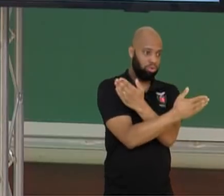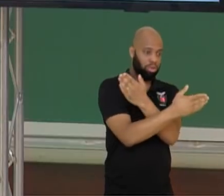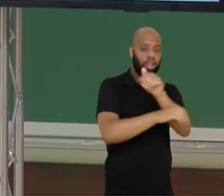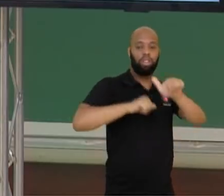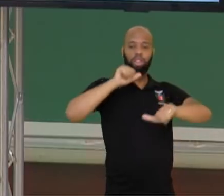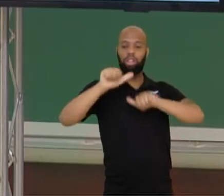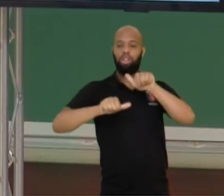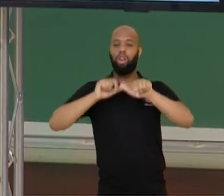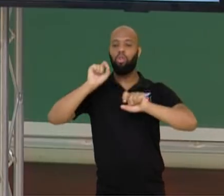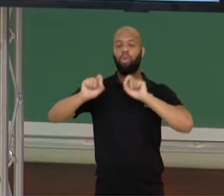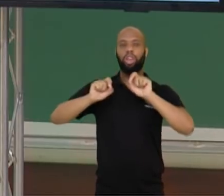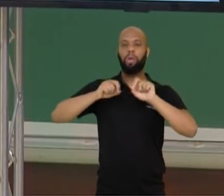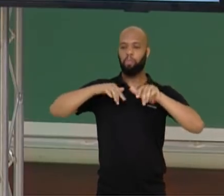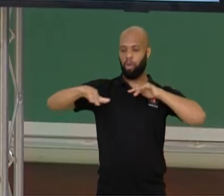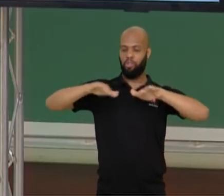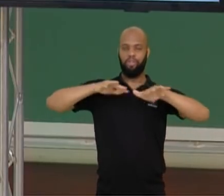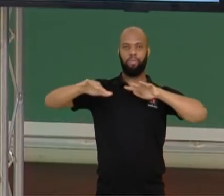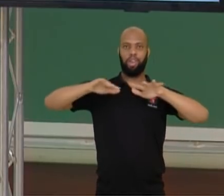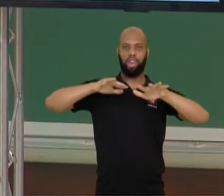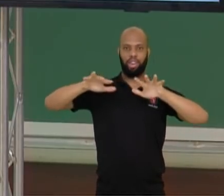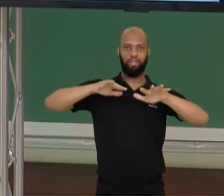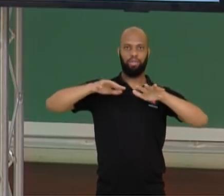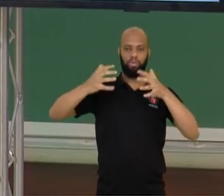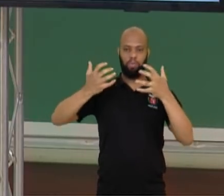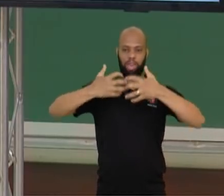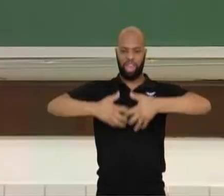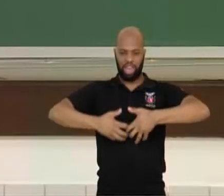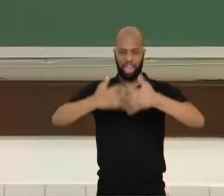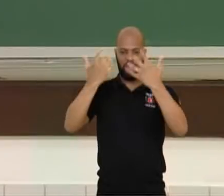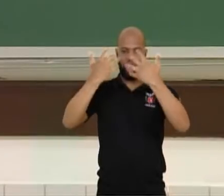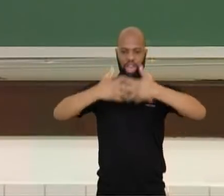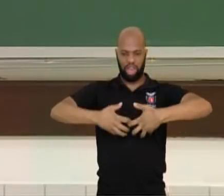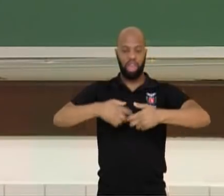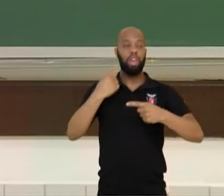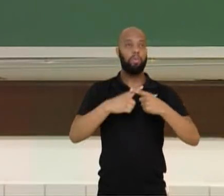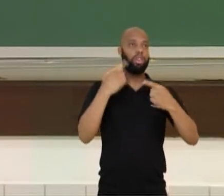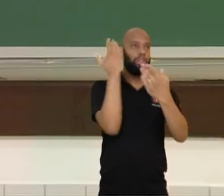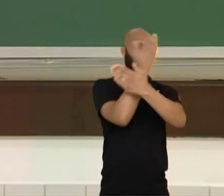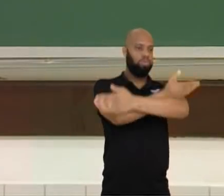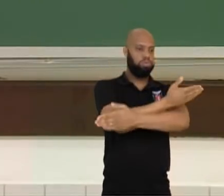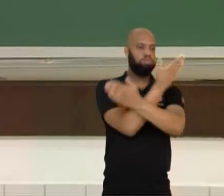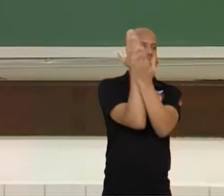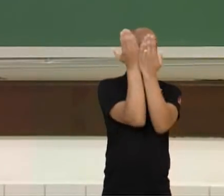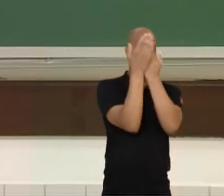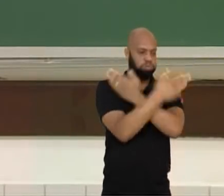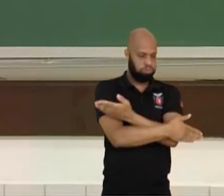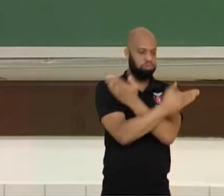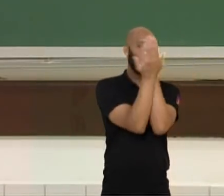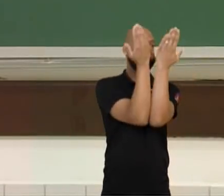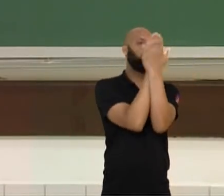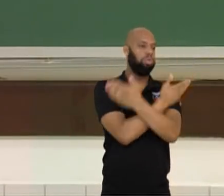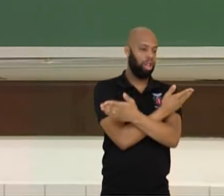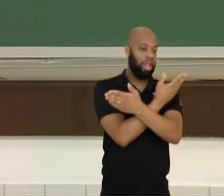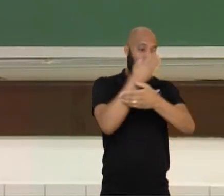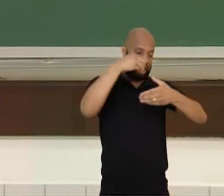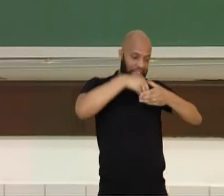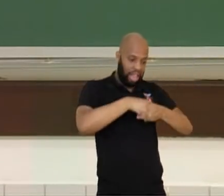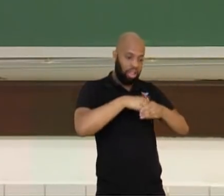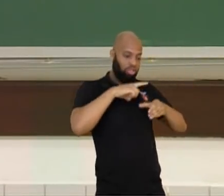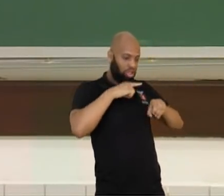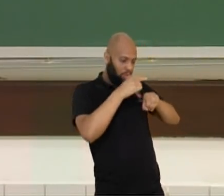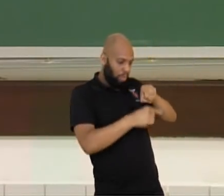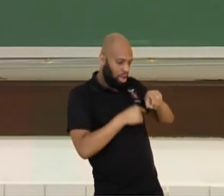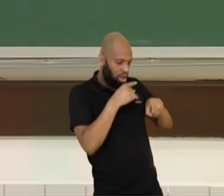mecânica. Movimentação das pás aqui vai fazer com que aqui dentro, a gente viu que tinha uma roda lá que